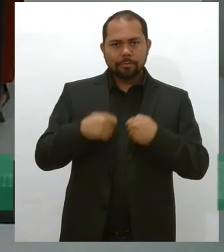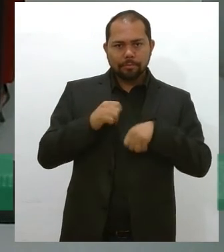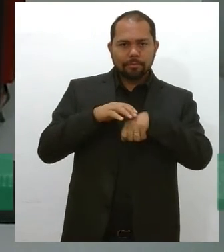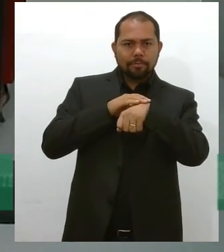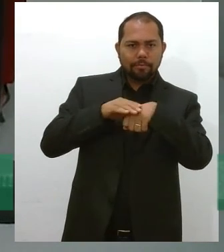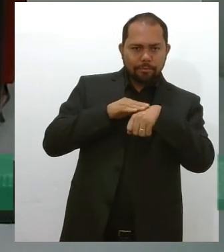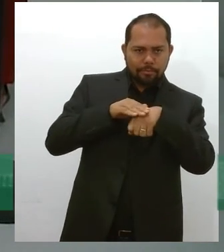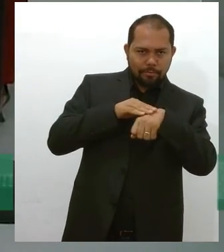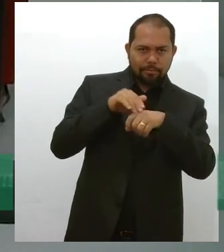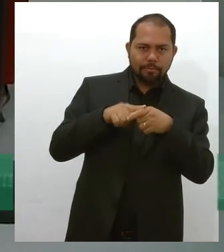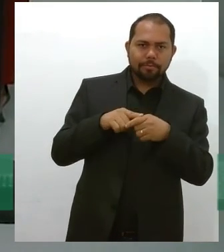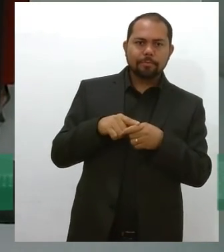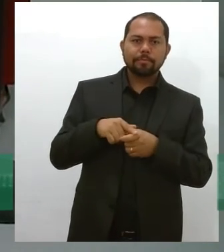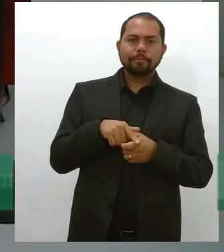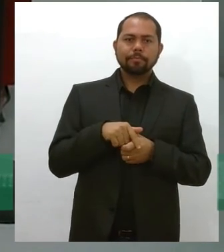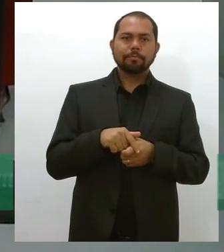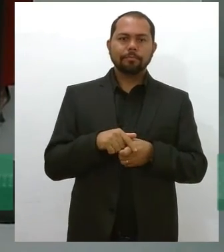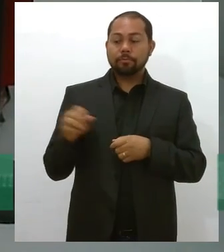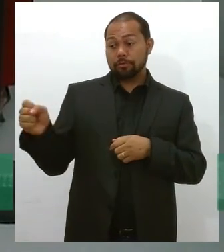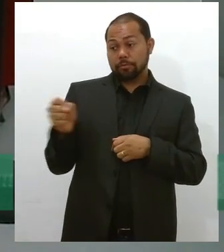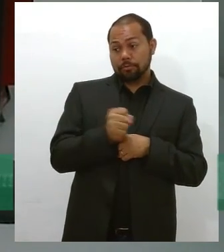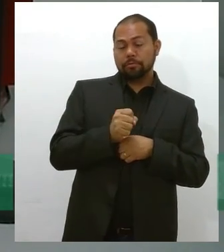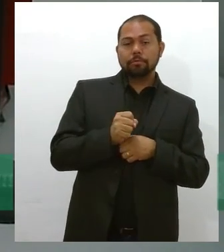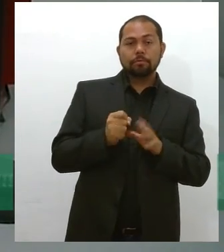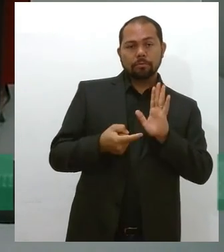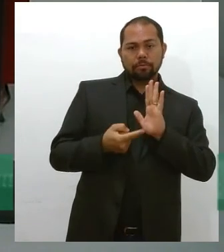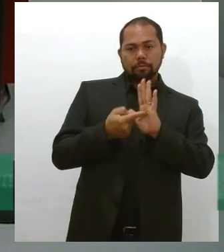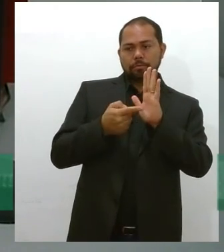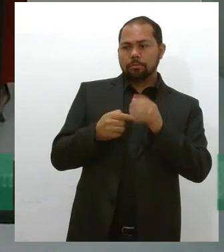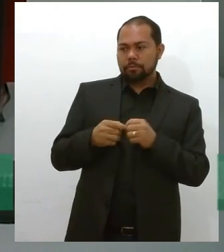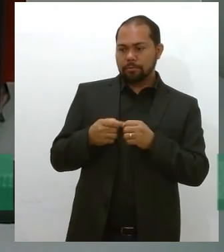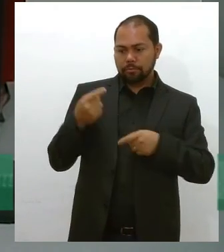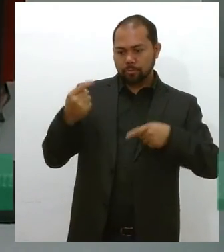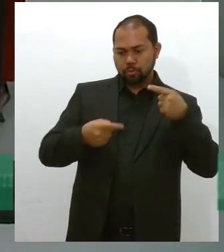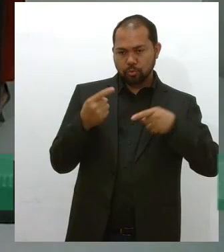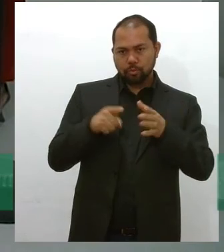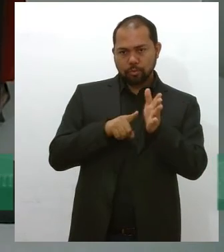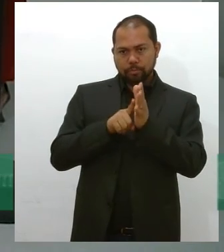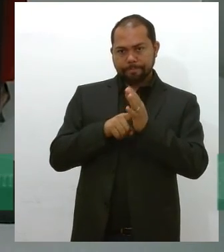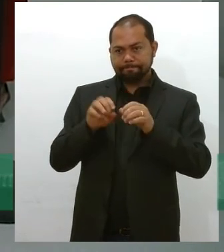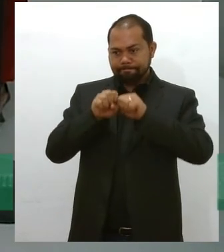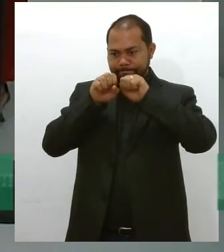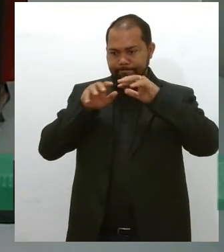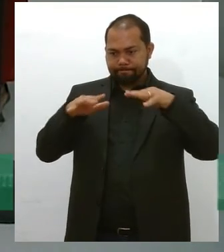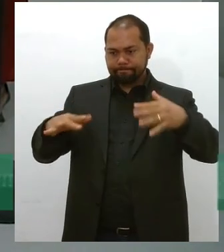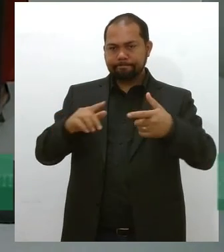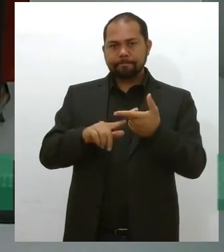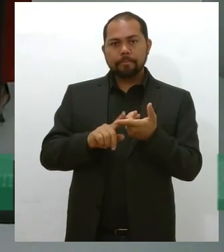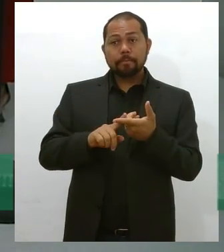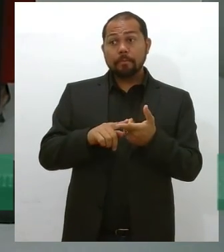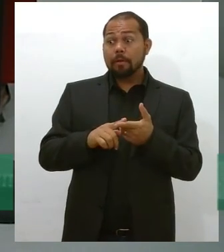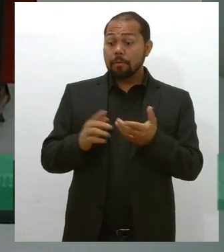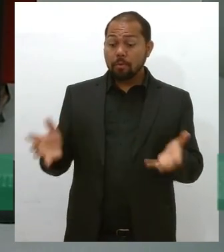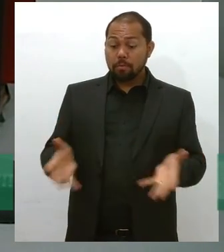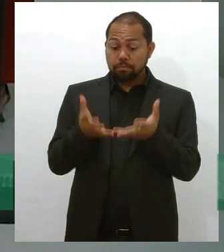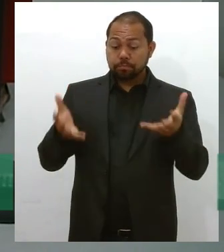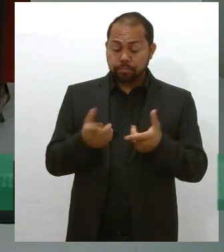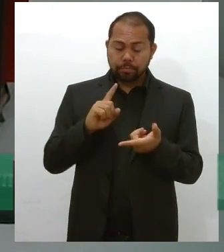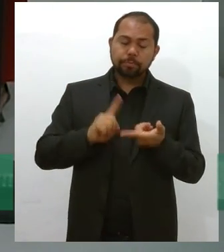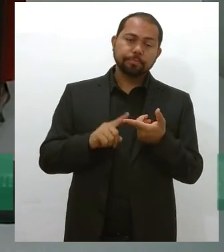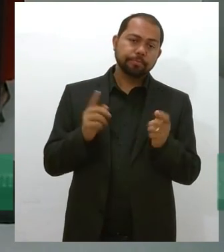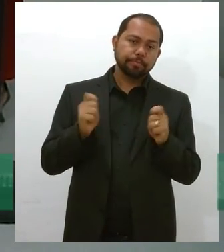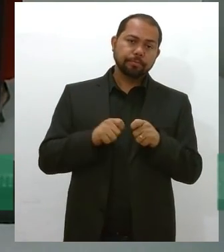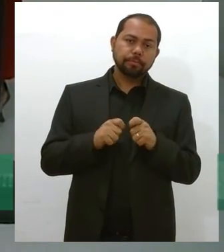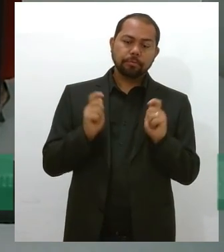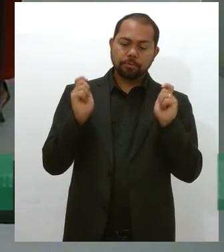coisas, trazer essas questões cada vez mais para o debate público, né? Promover exatamente essa possibilidade de pensar as